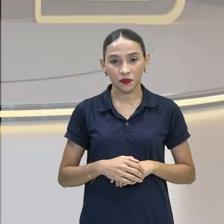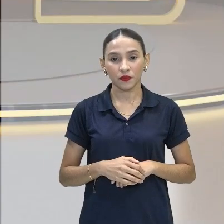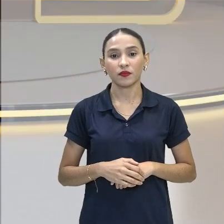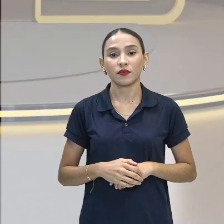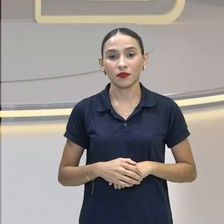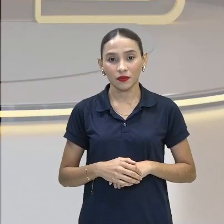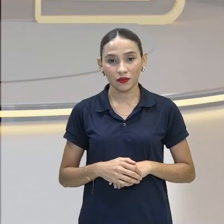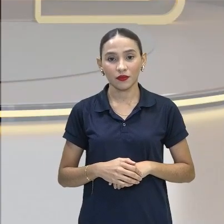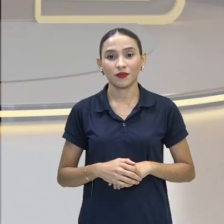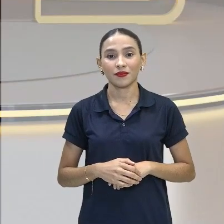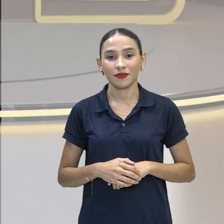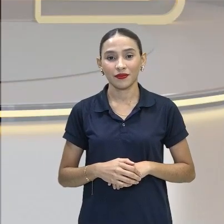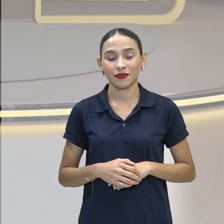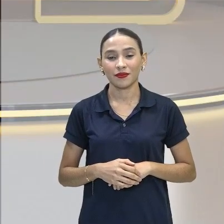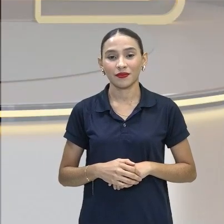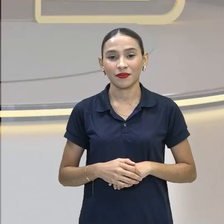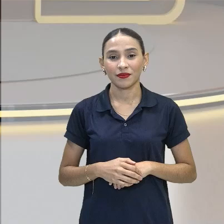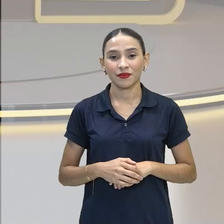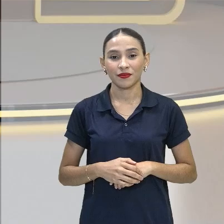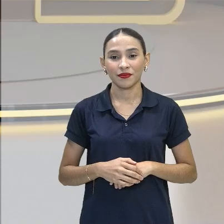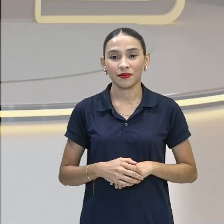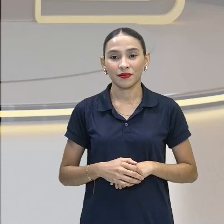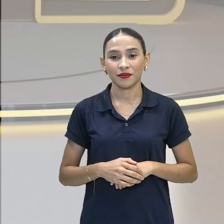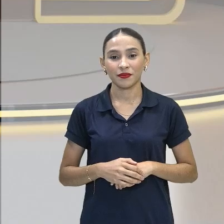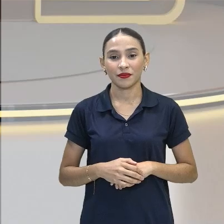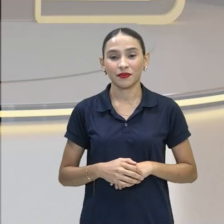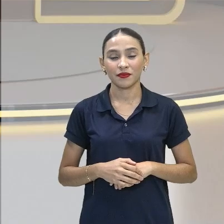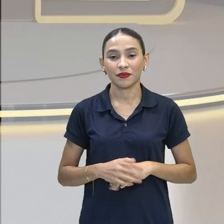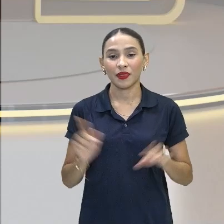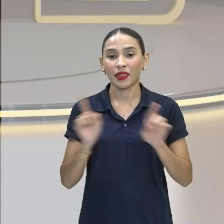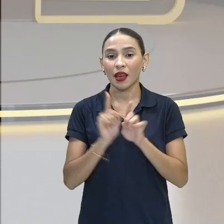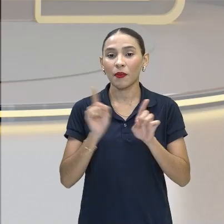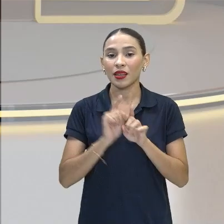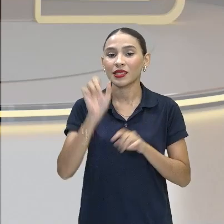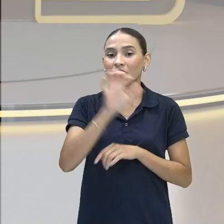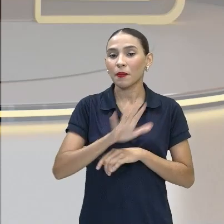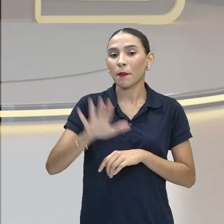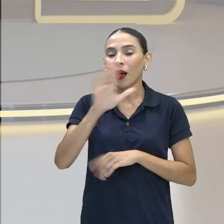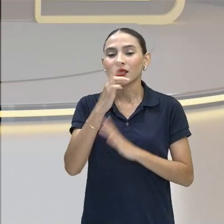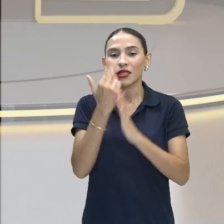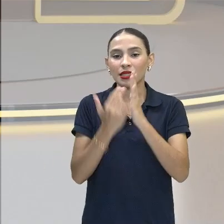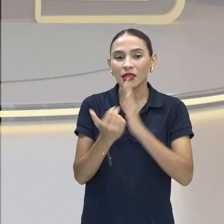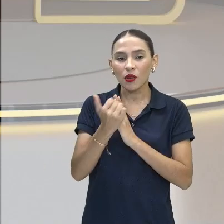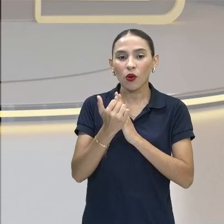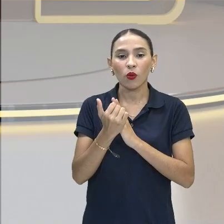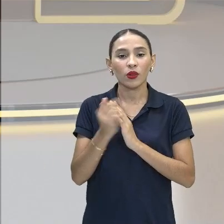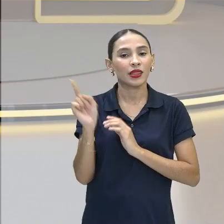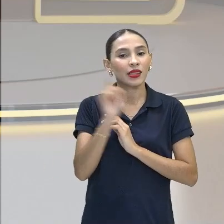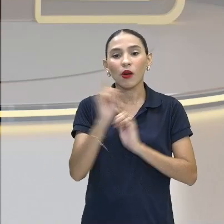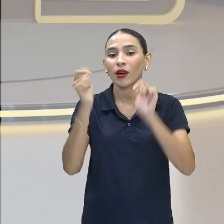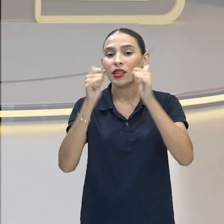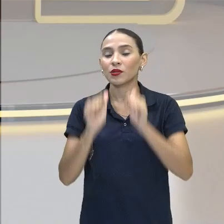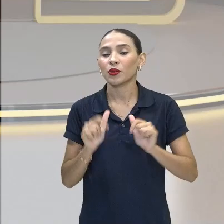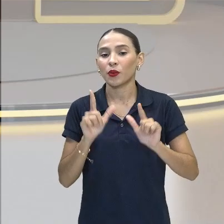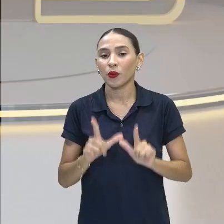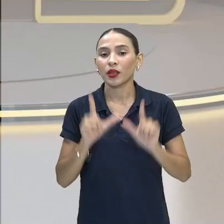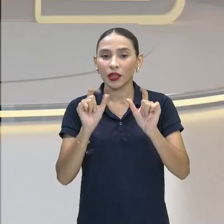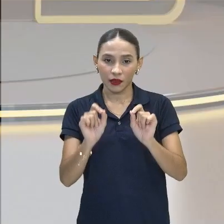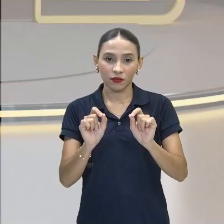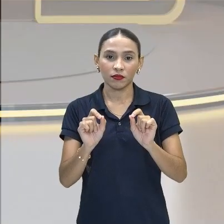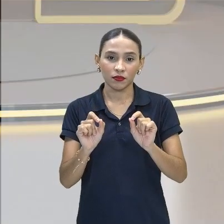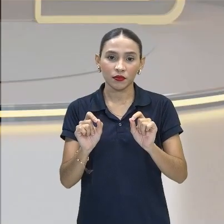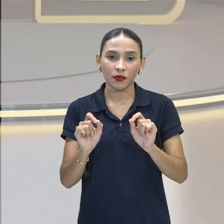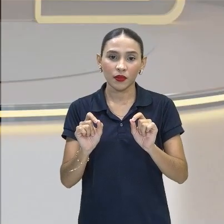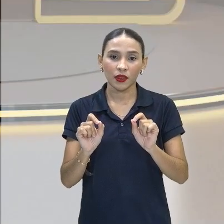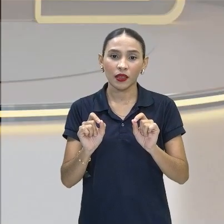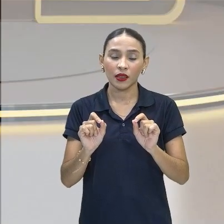engolir a cultura. Exato. E quando este ilustrador fez isso, ele desconsiderou que, e obviamente,